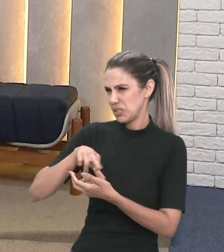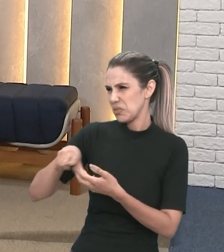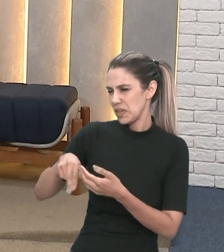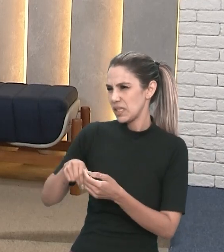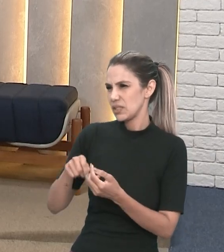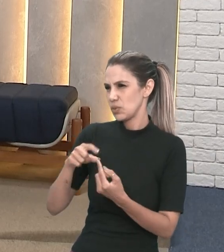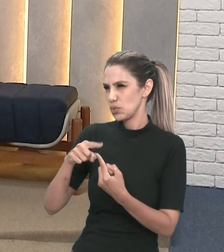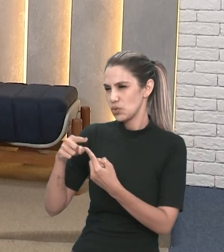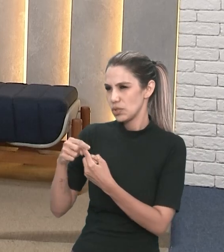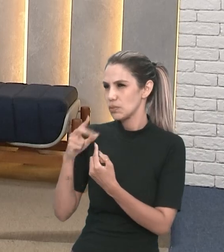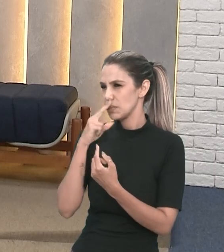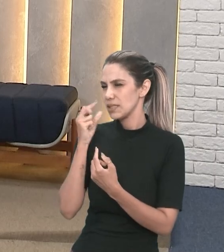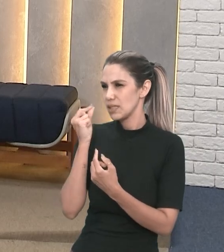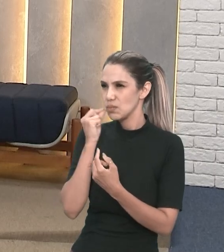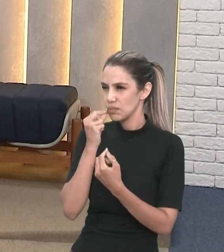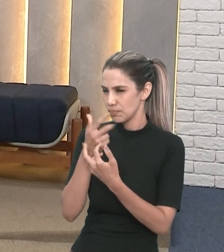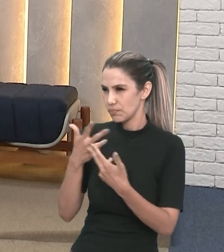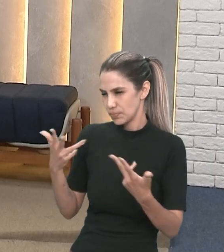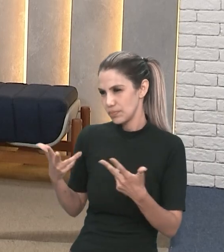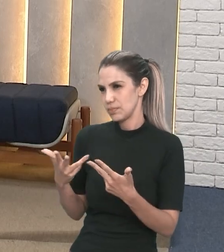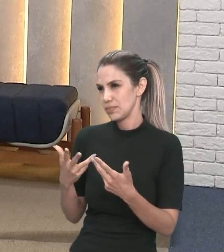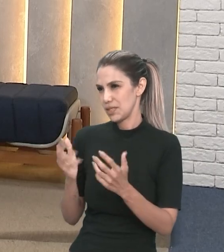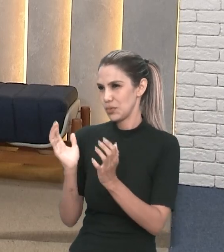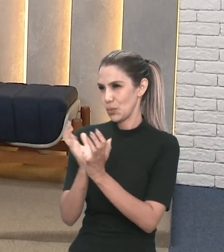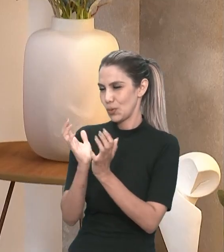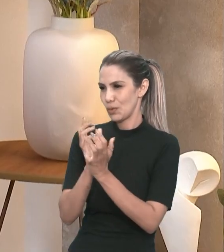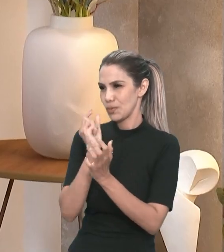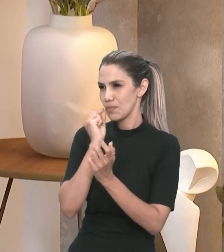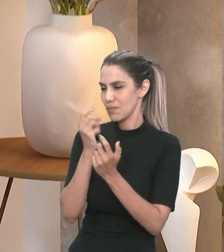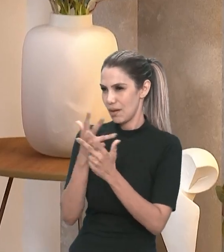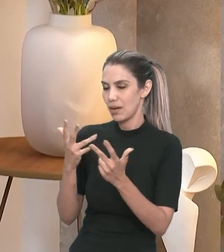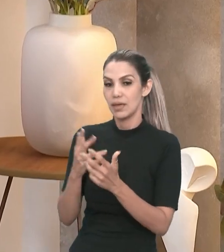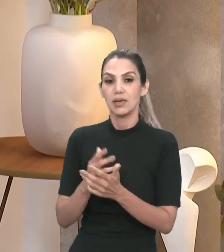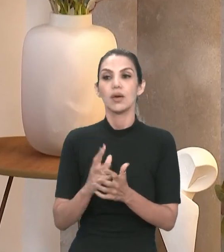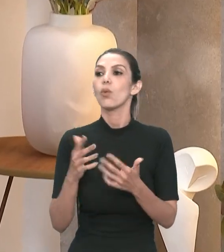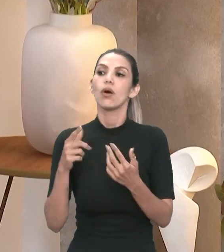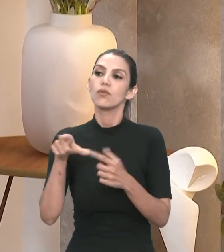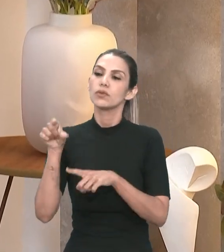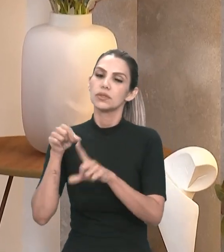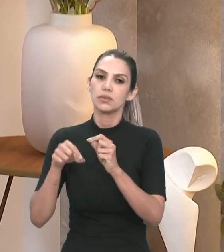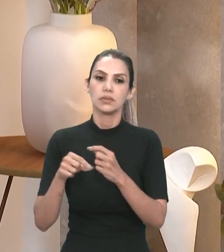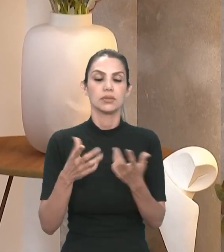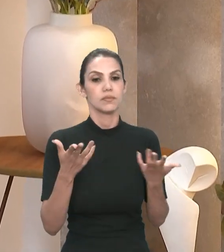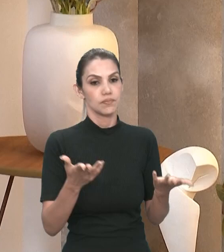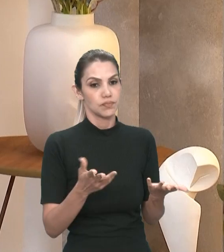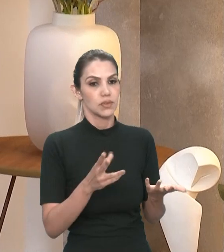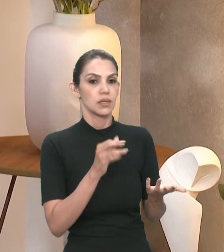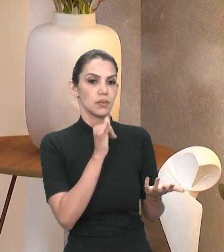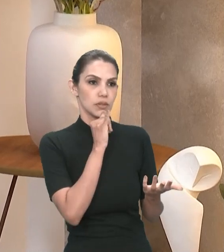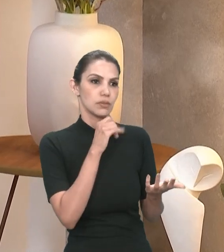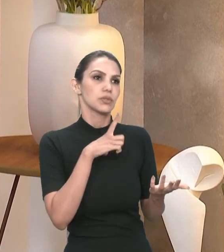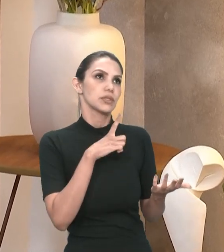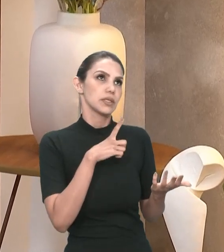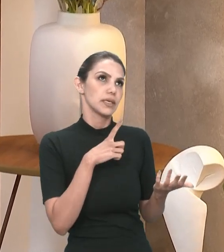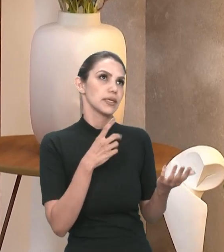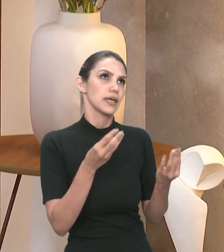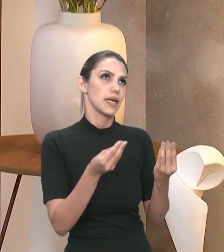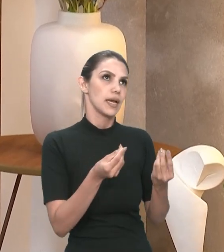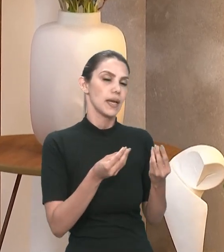gente acabou não utilizando esses roedores maiores, a gente utilizou pequenos roedores, né? Que a gente considera como pequenos